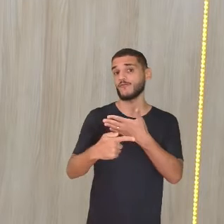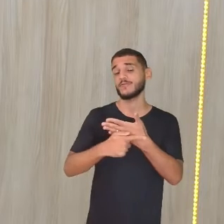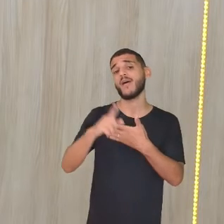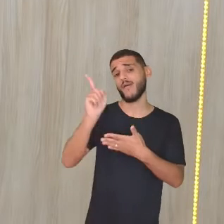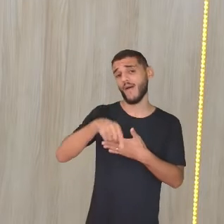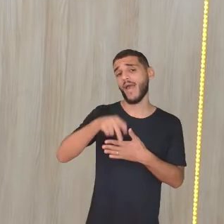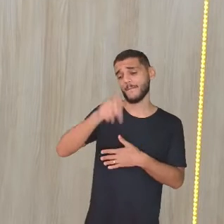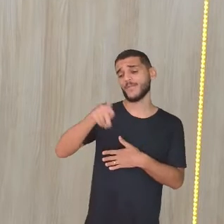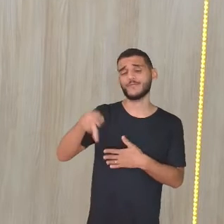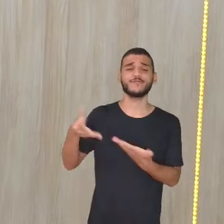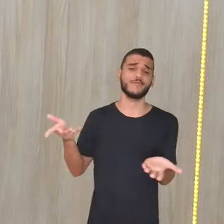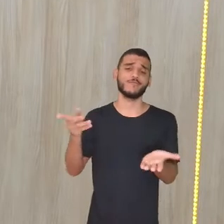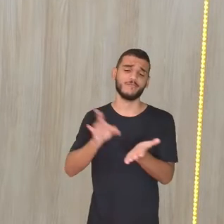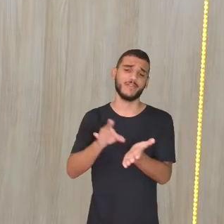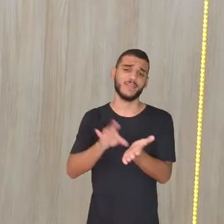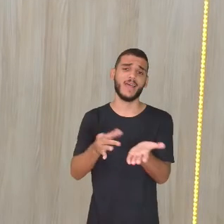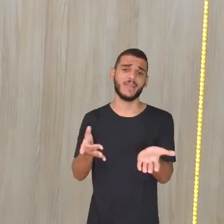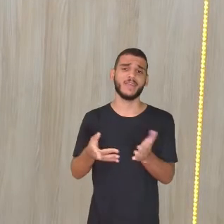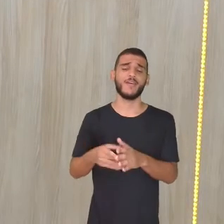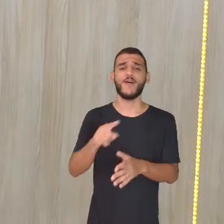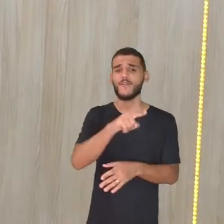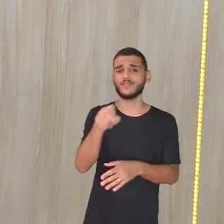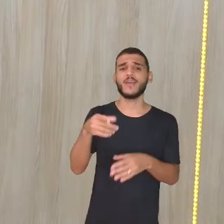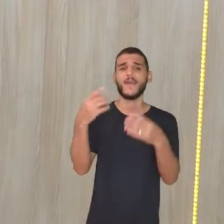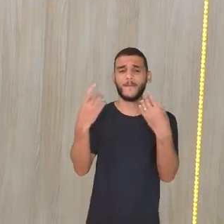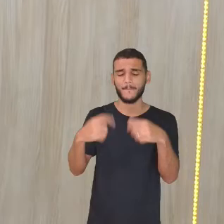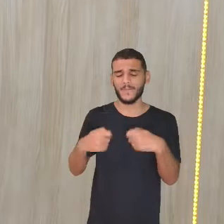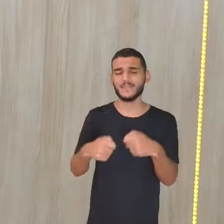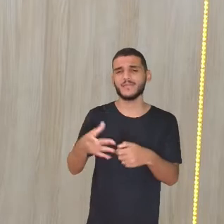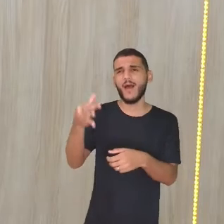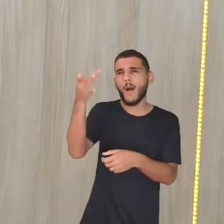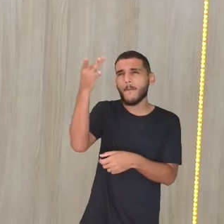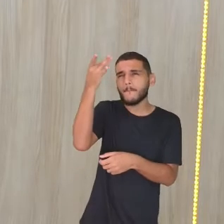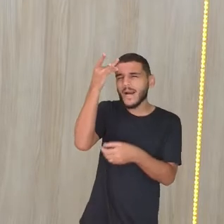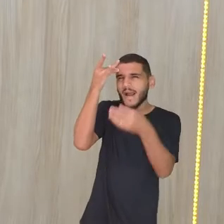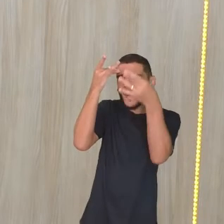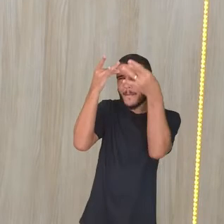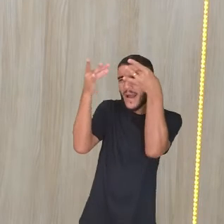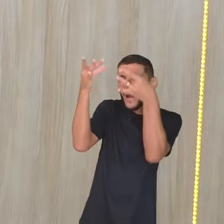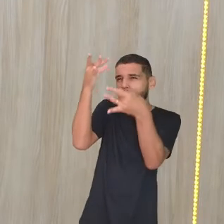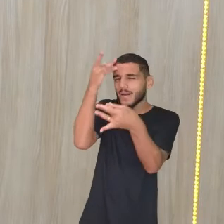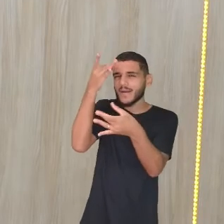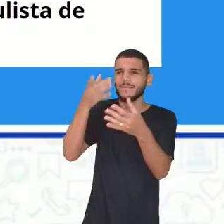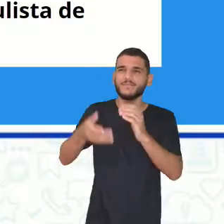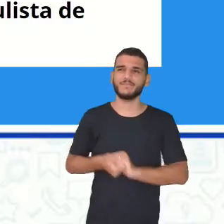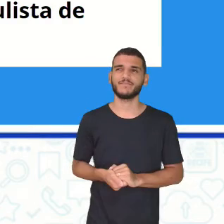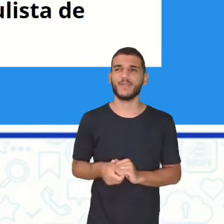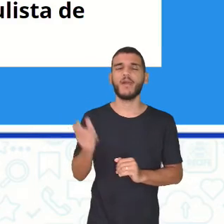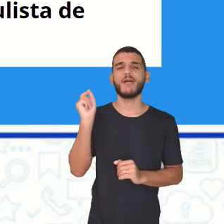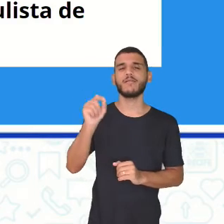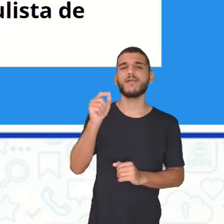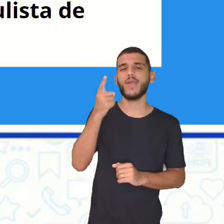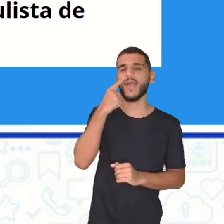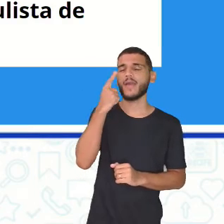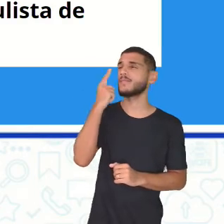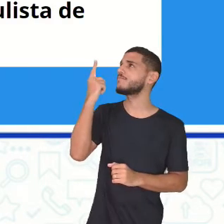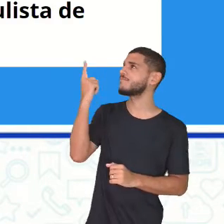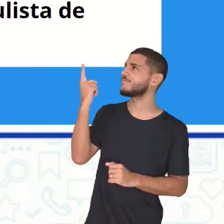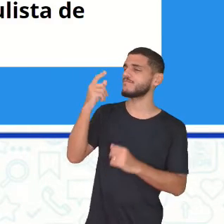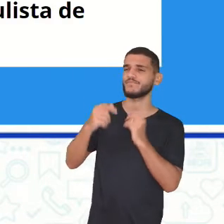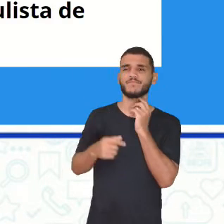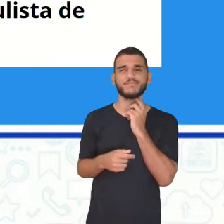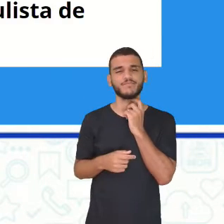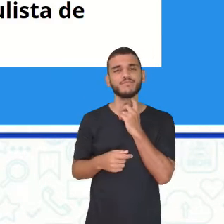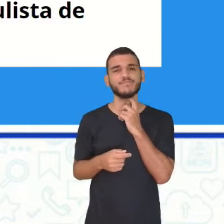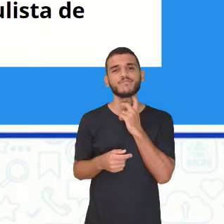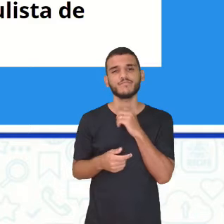A informação, ela é fixada em nossa mente. Então, quem é Maurício de Souza? Maurício, não